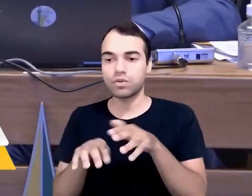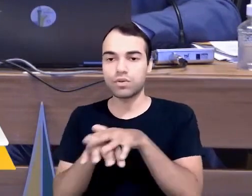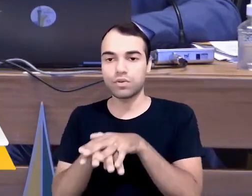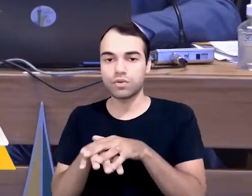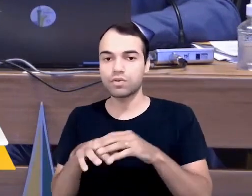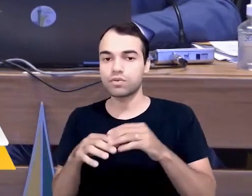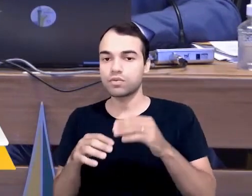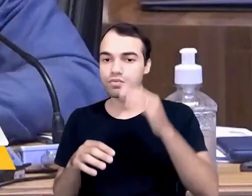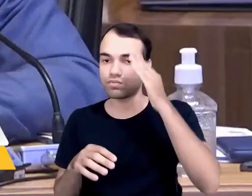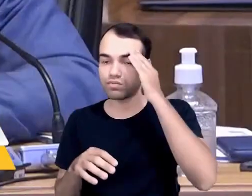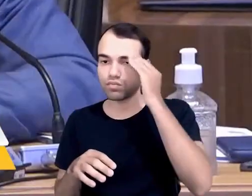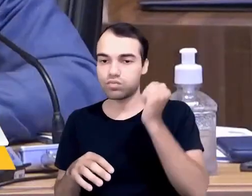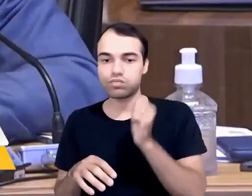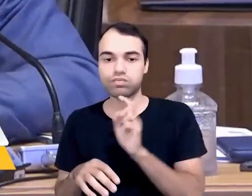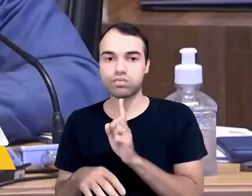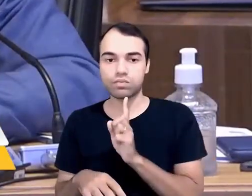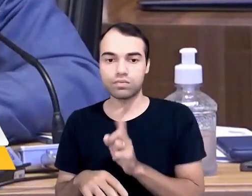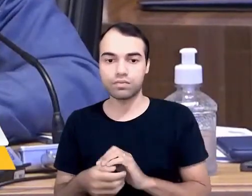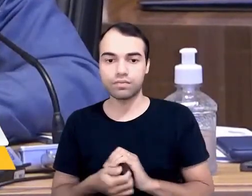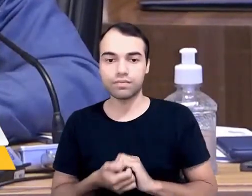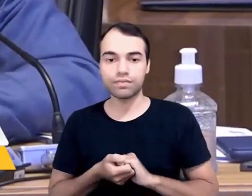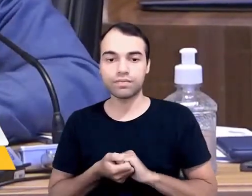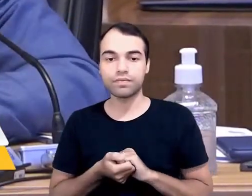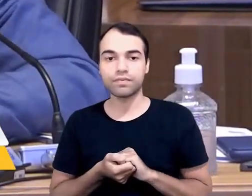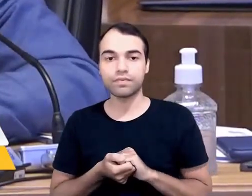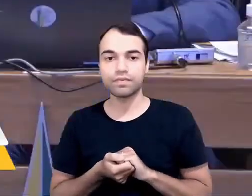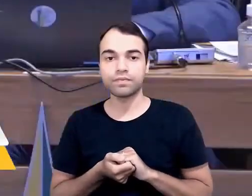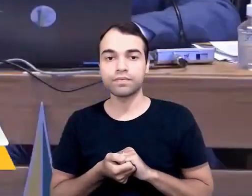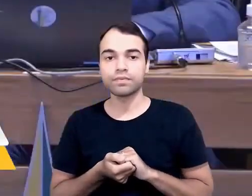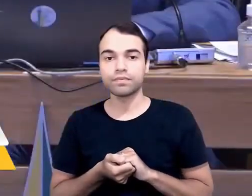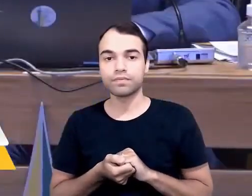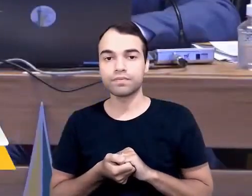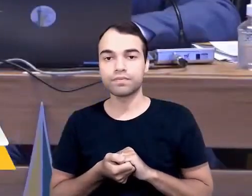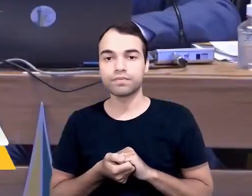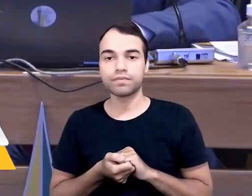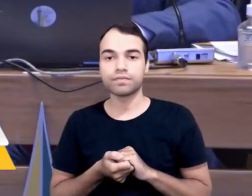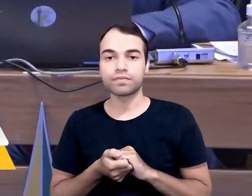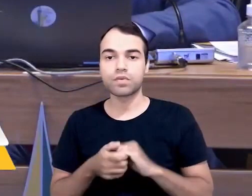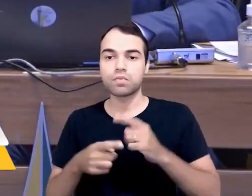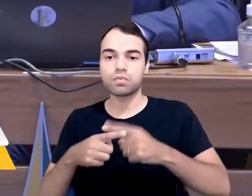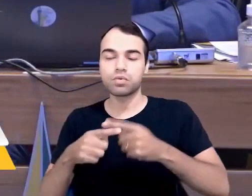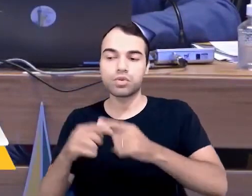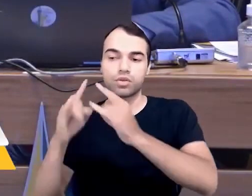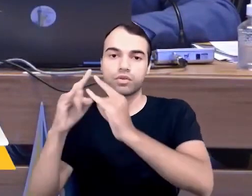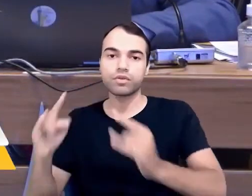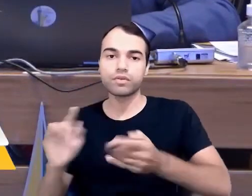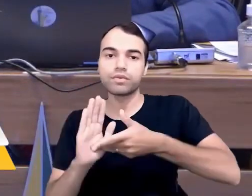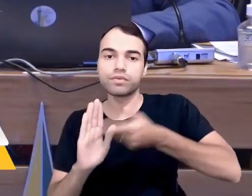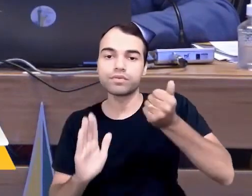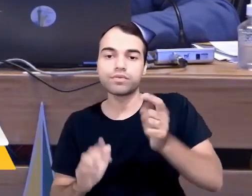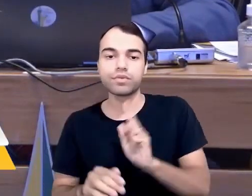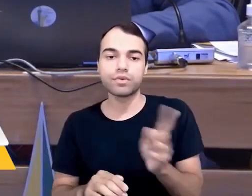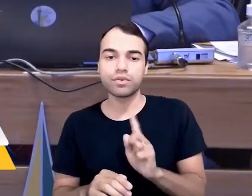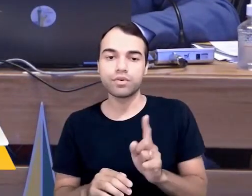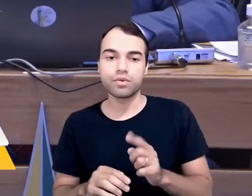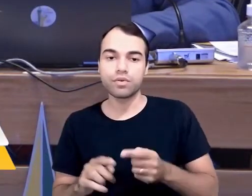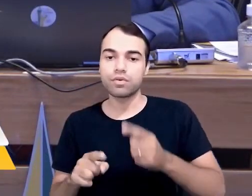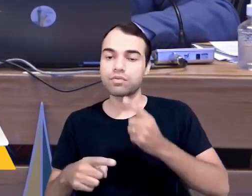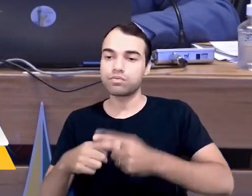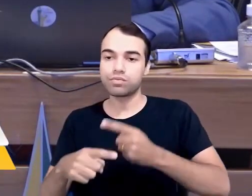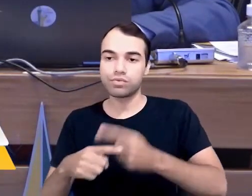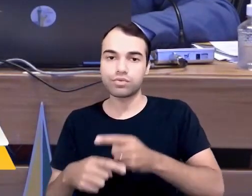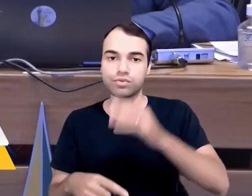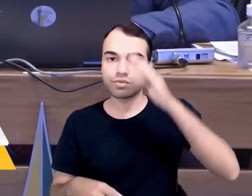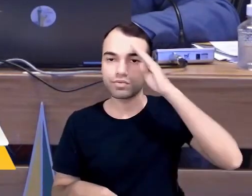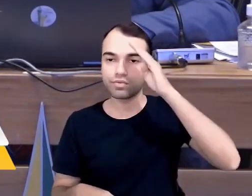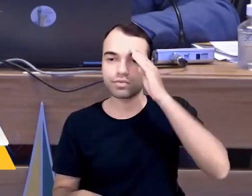aqui por que não tiraram Não tiraram o quê? O o acampamento? acampamento. Porque não foi permitido pelo Comando Militar do